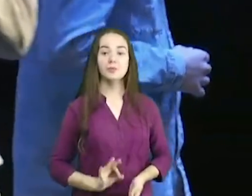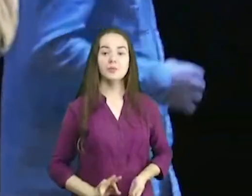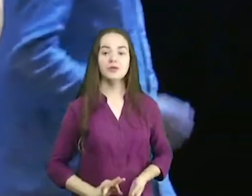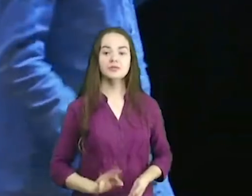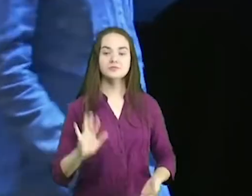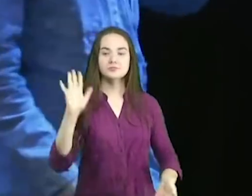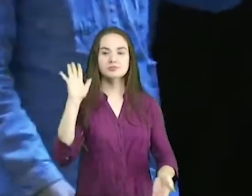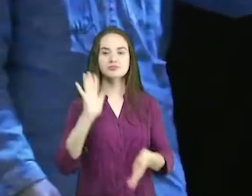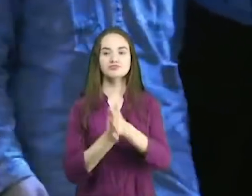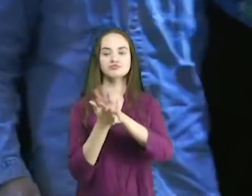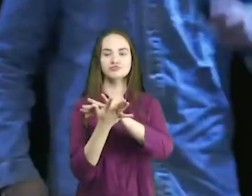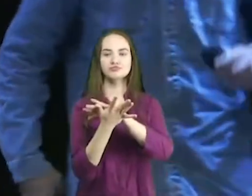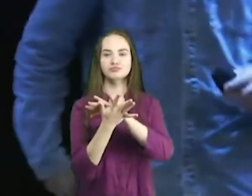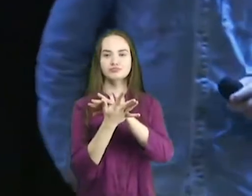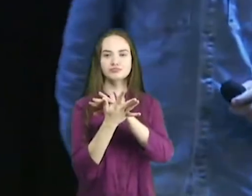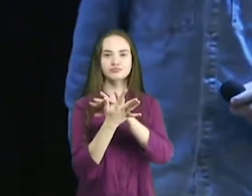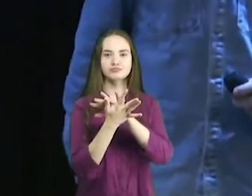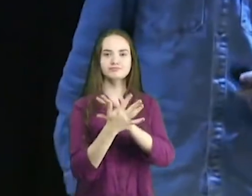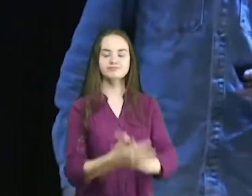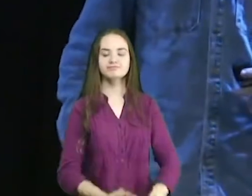foram por água abaixo.